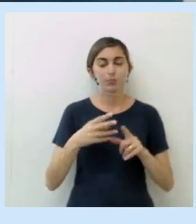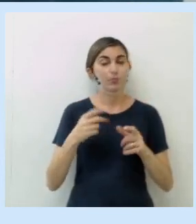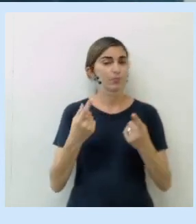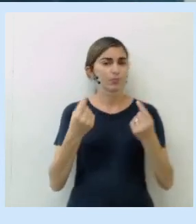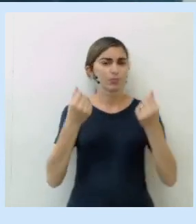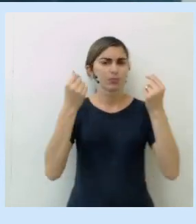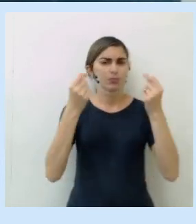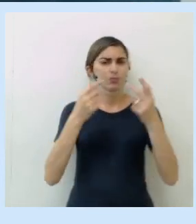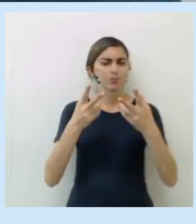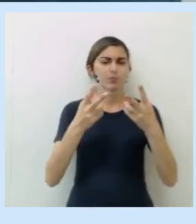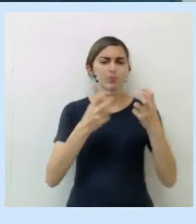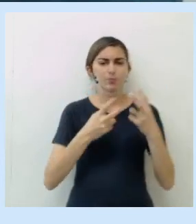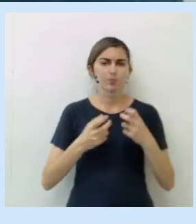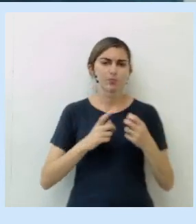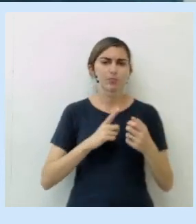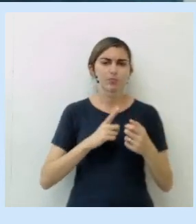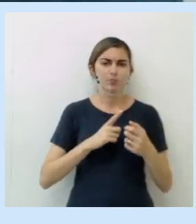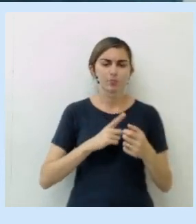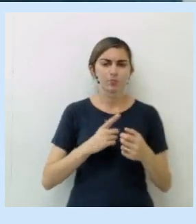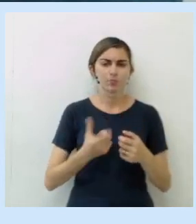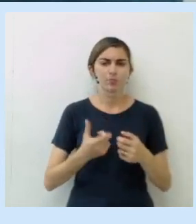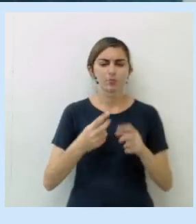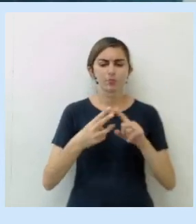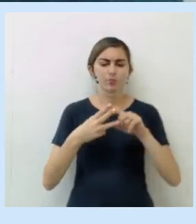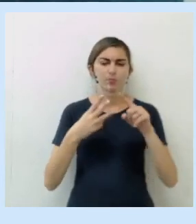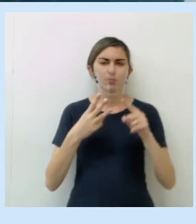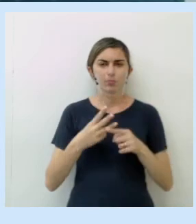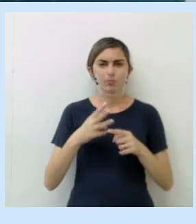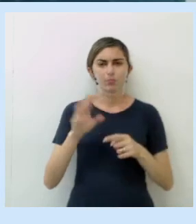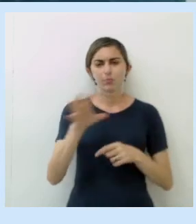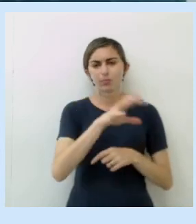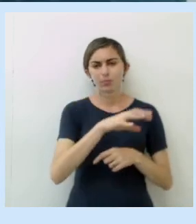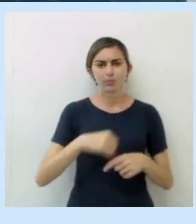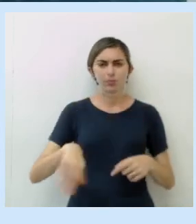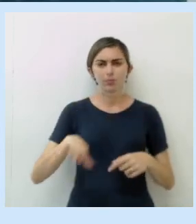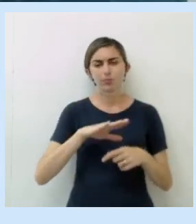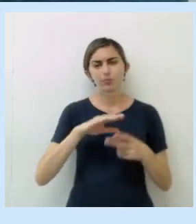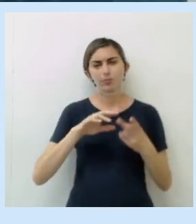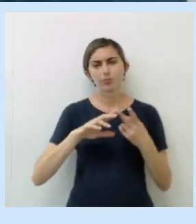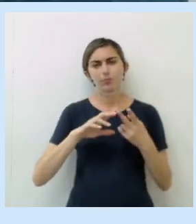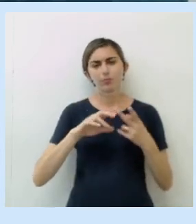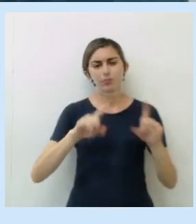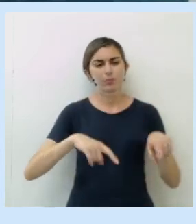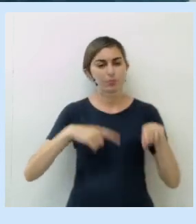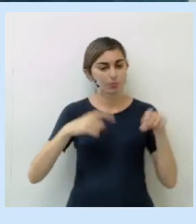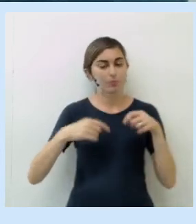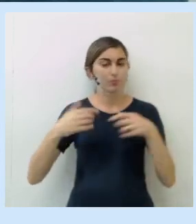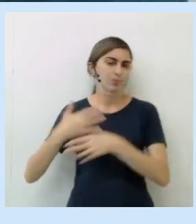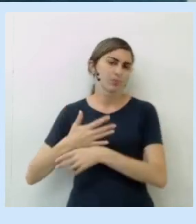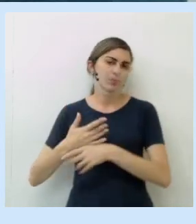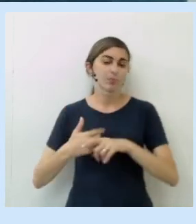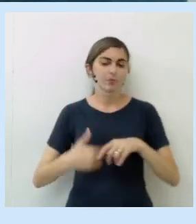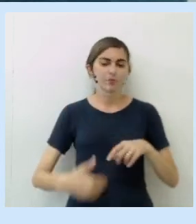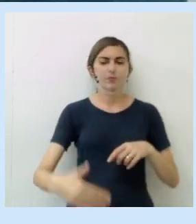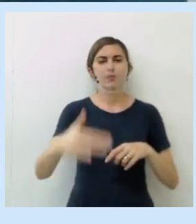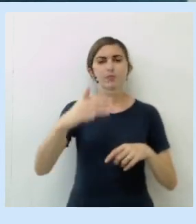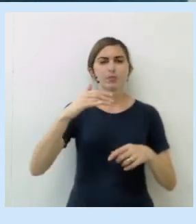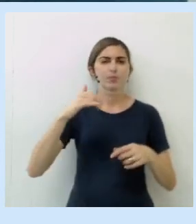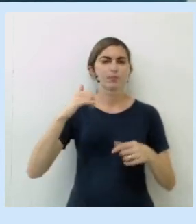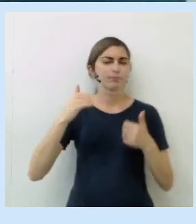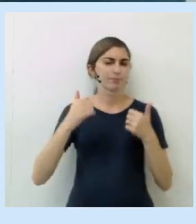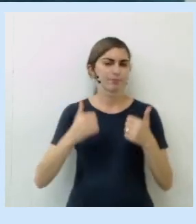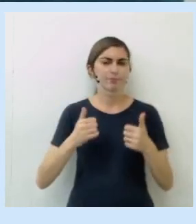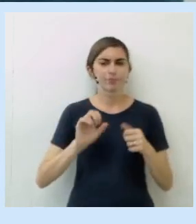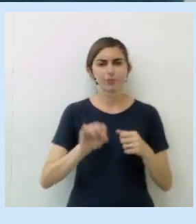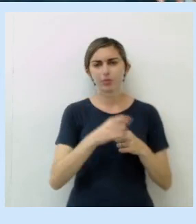Então a gente percebe que vai ter os três setores dentro da área rural e da área urbana, mas o que vai vigorar na área